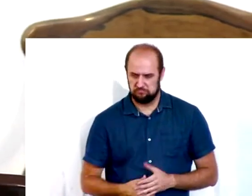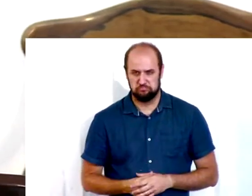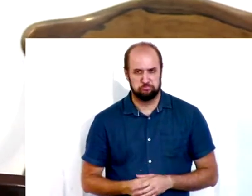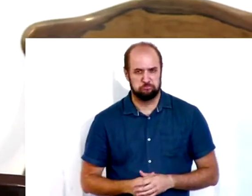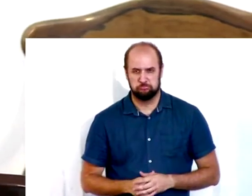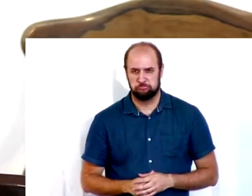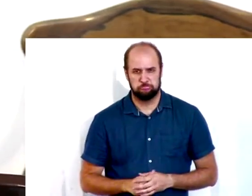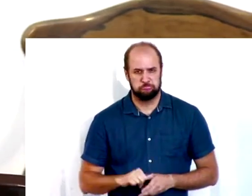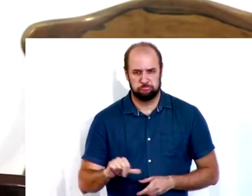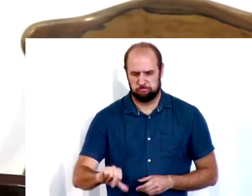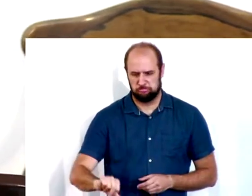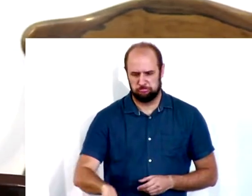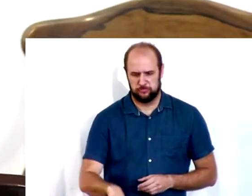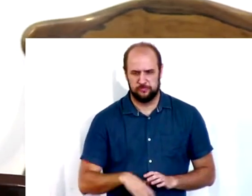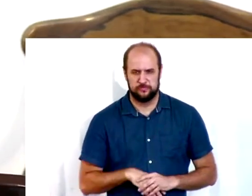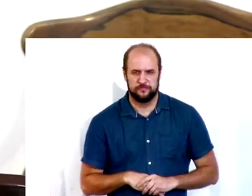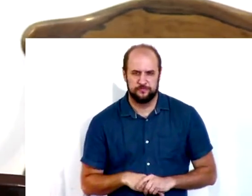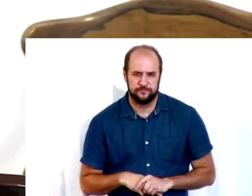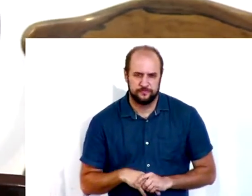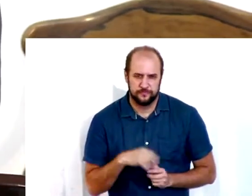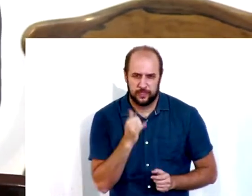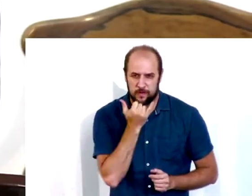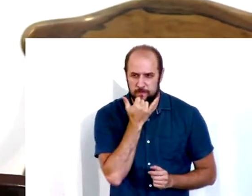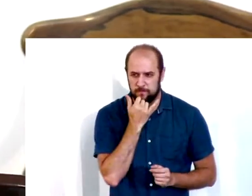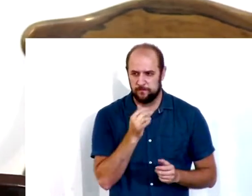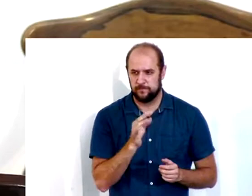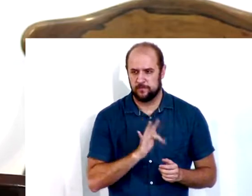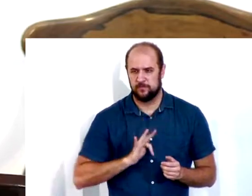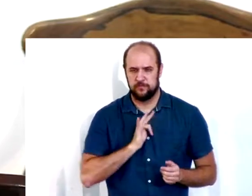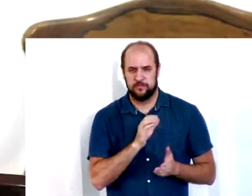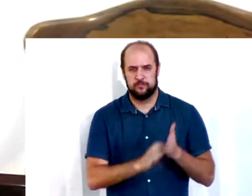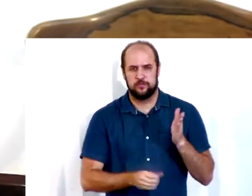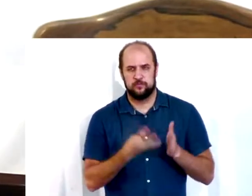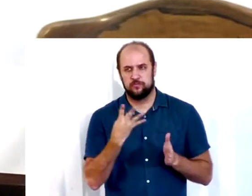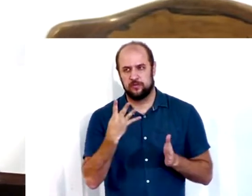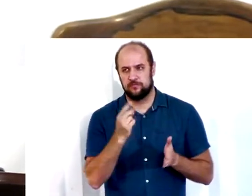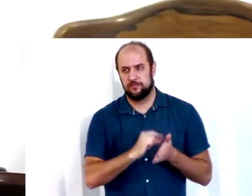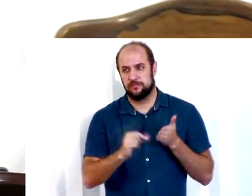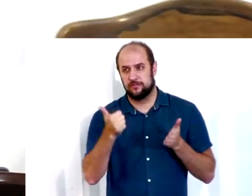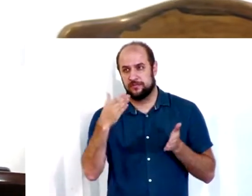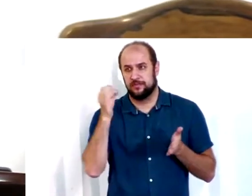os versículos de 10 a 13.